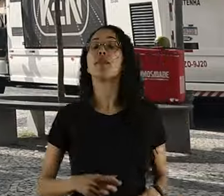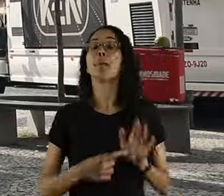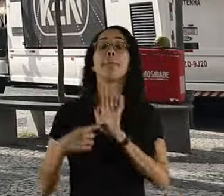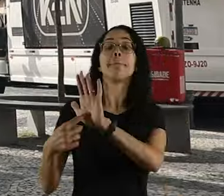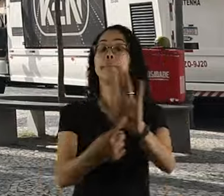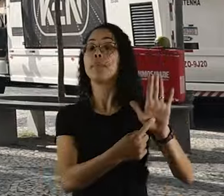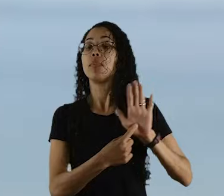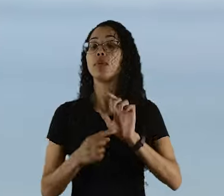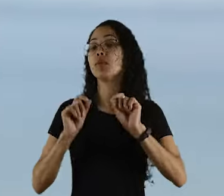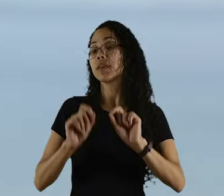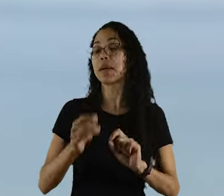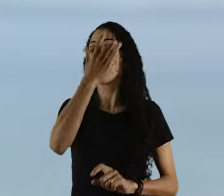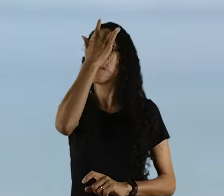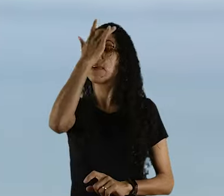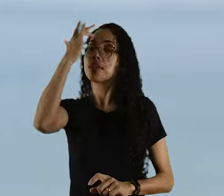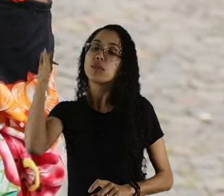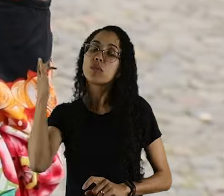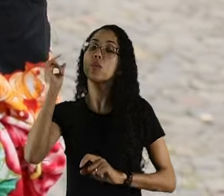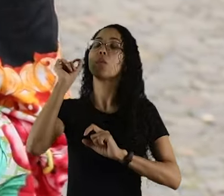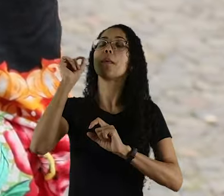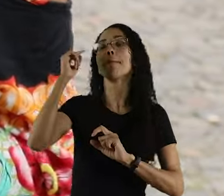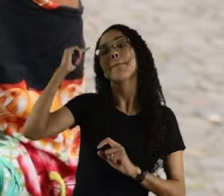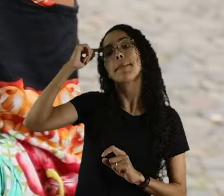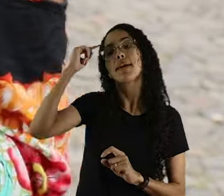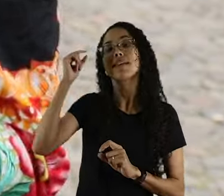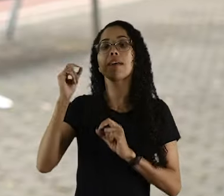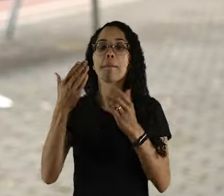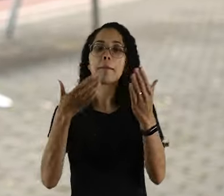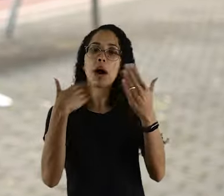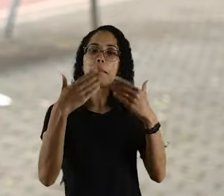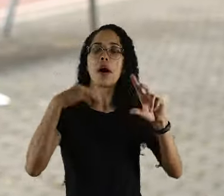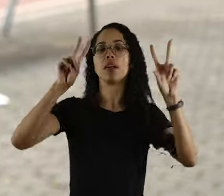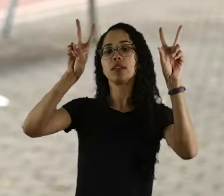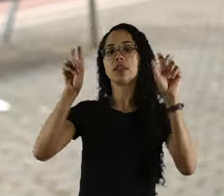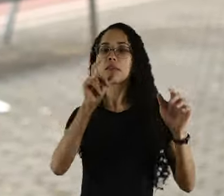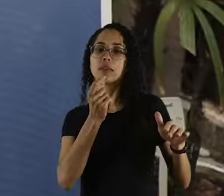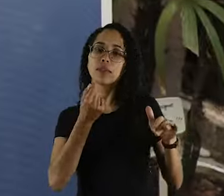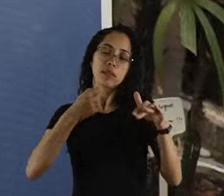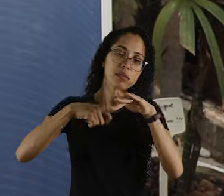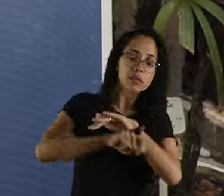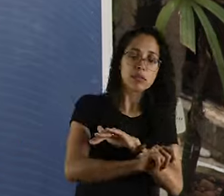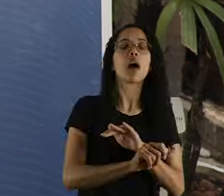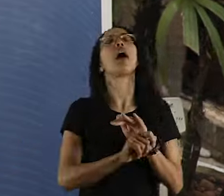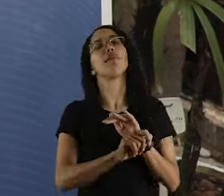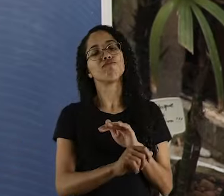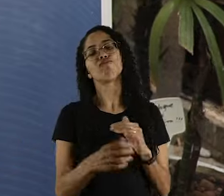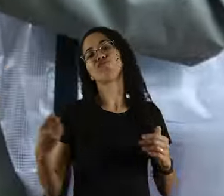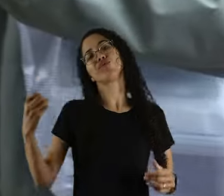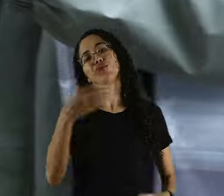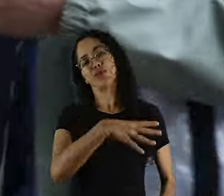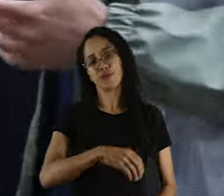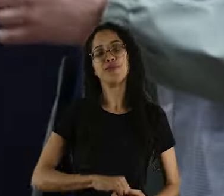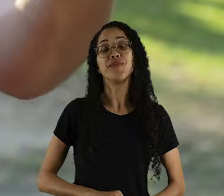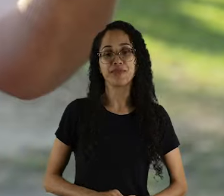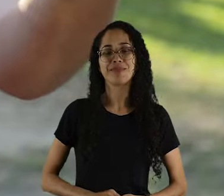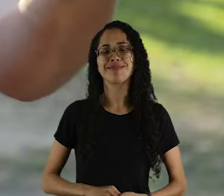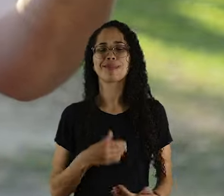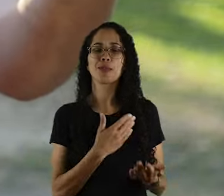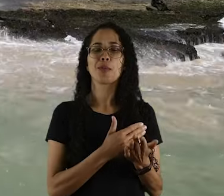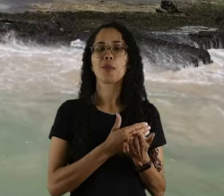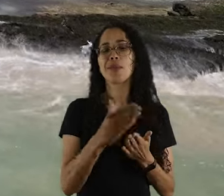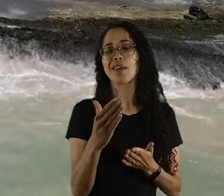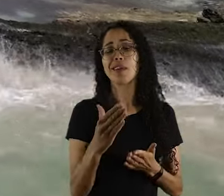que, para a maioria das pessoas, esse papo sobre investimento é relativamente novo e chegou